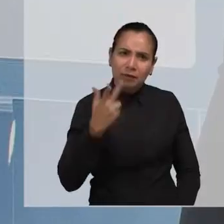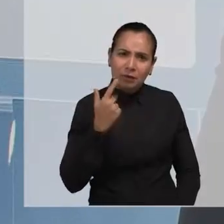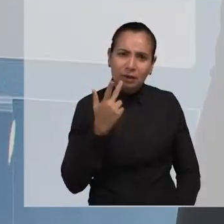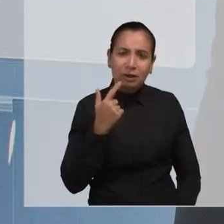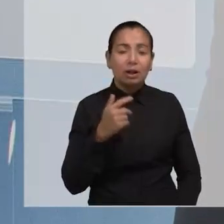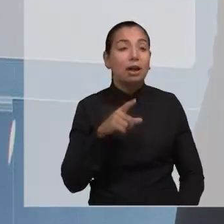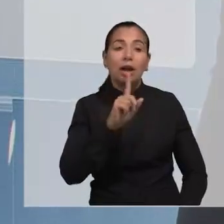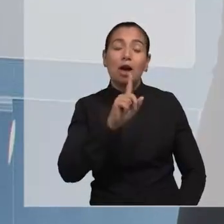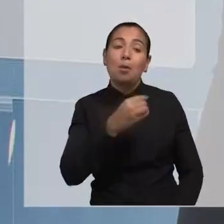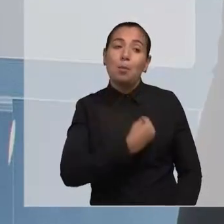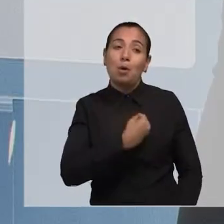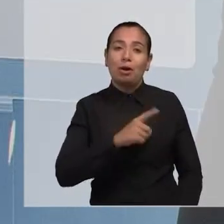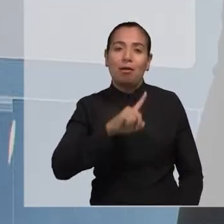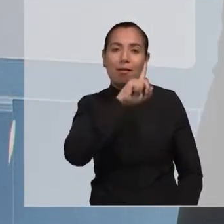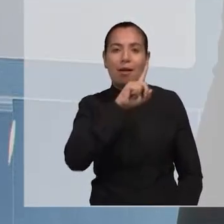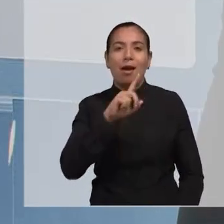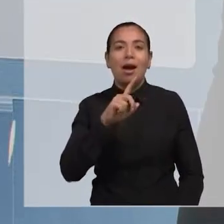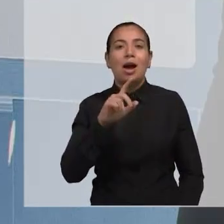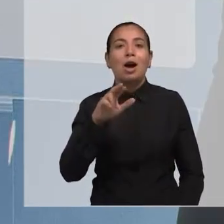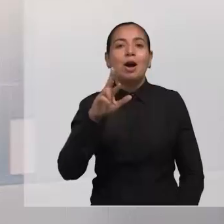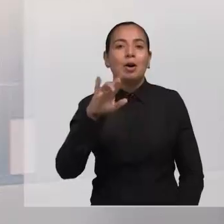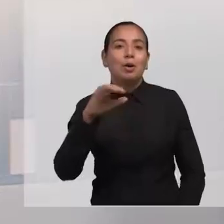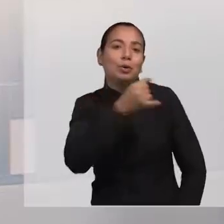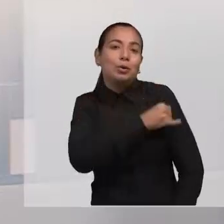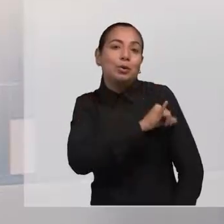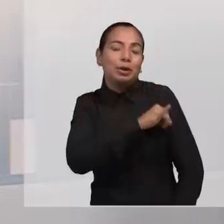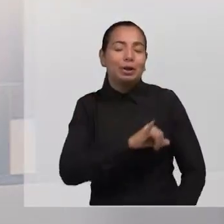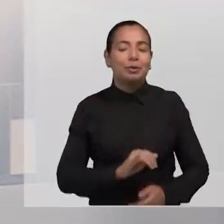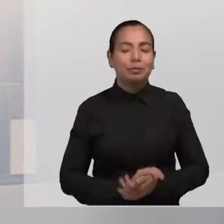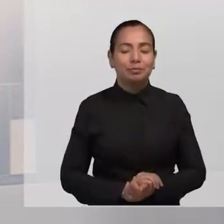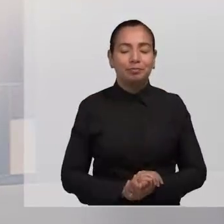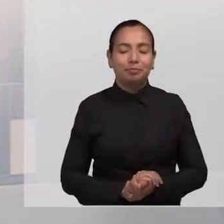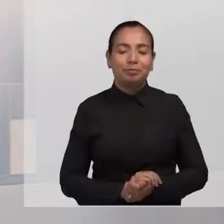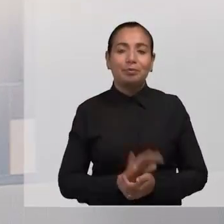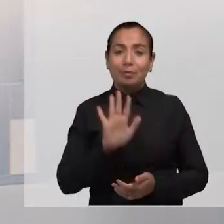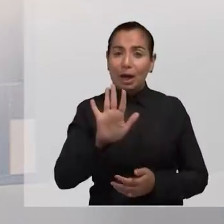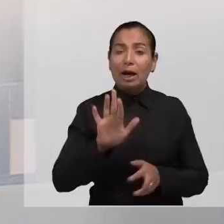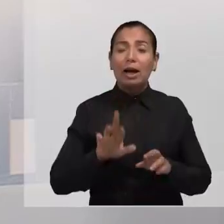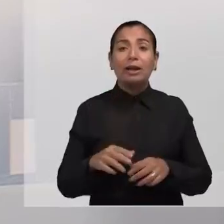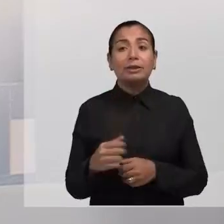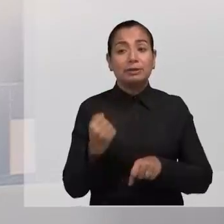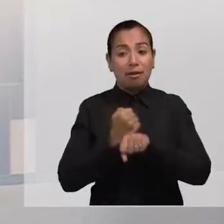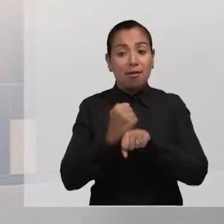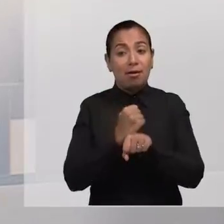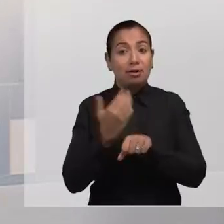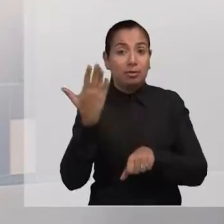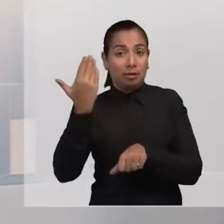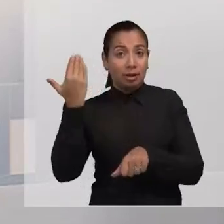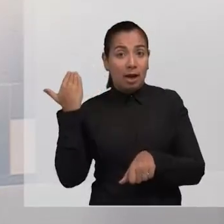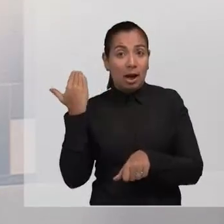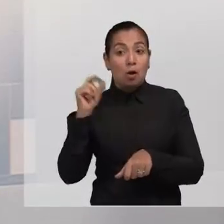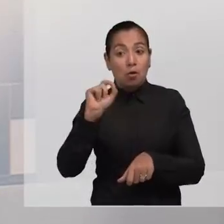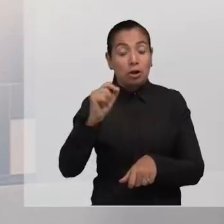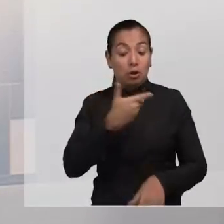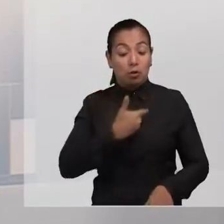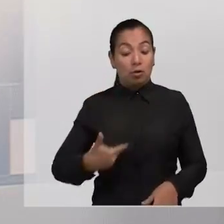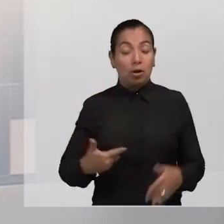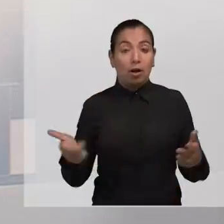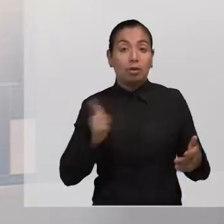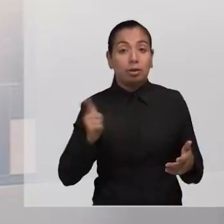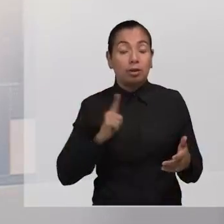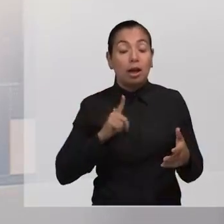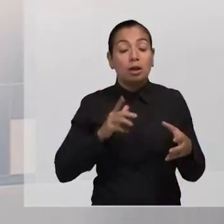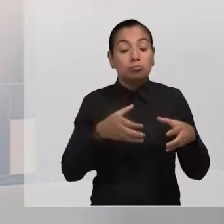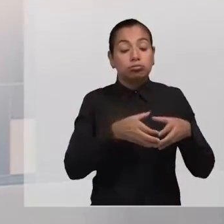senador. A Luziane, às vezes, menospreza a capacidade intelectual do cidadão. Poxa, a